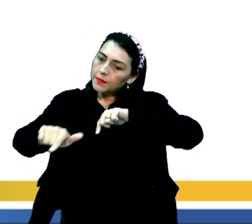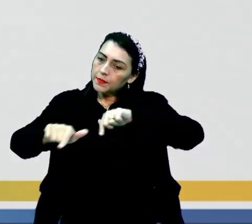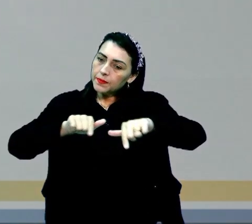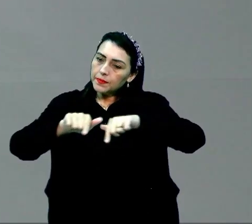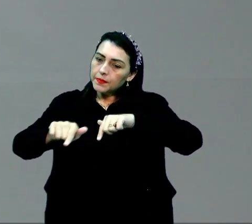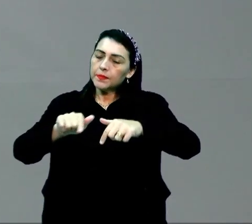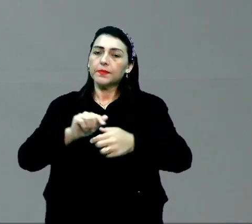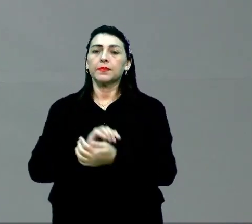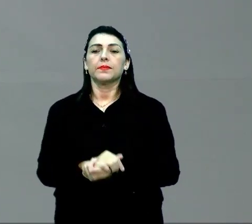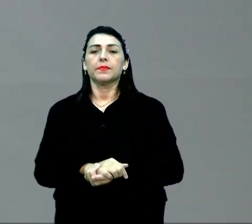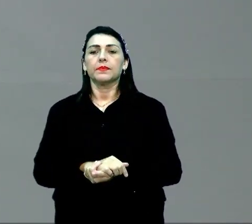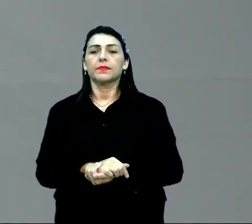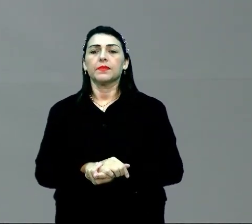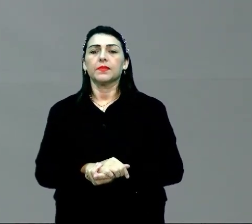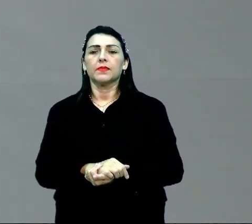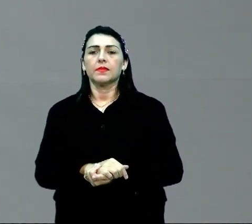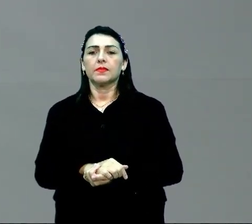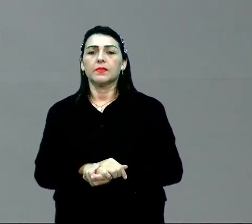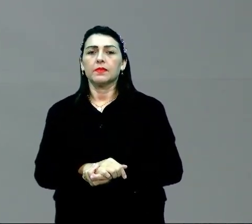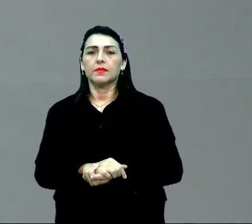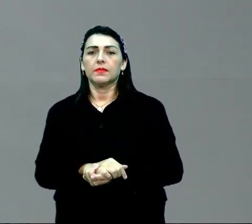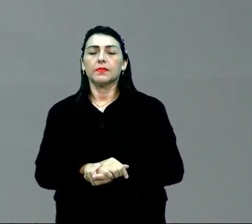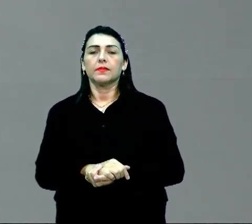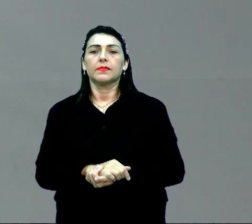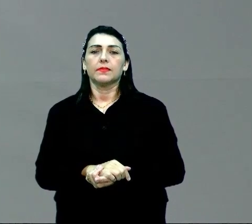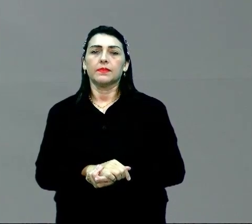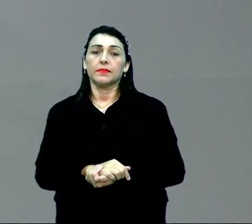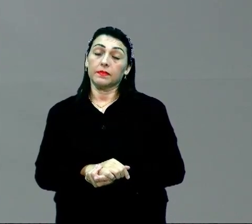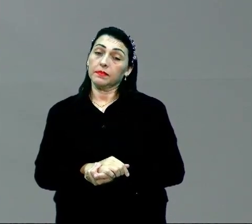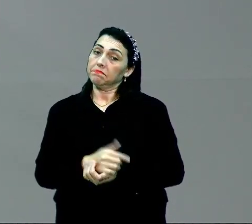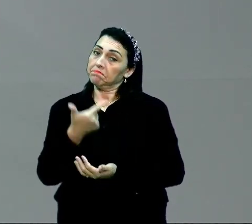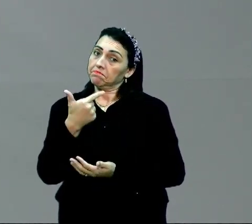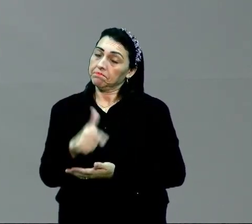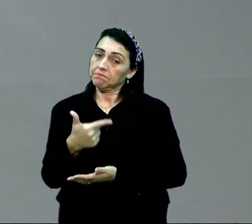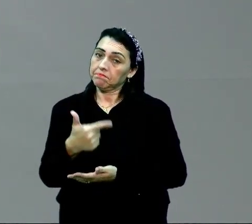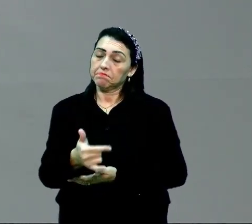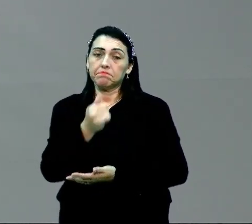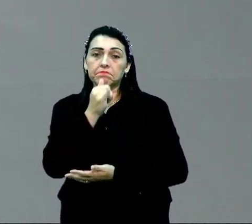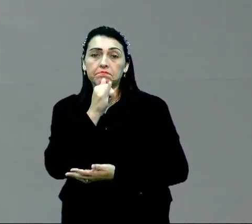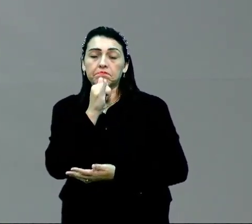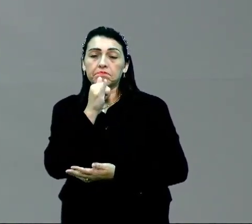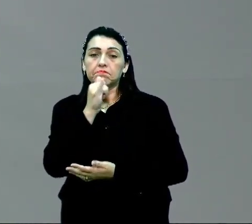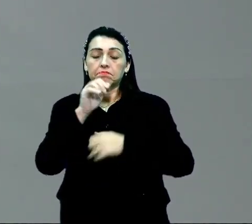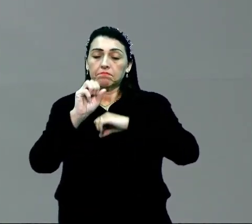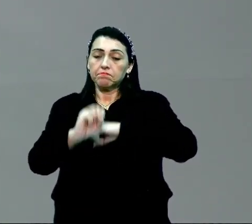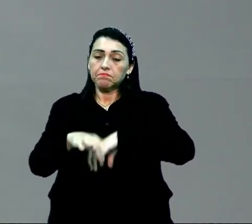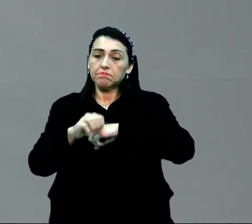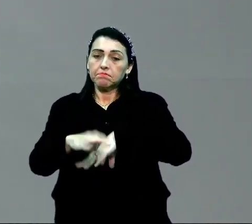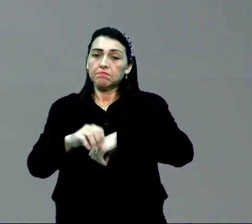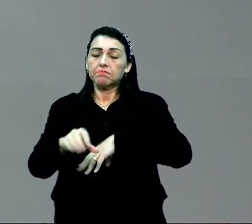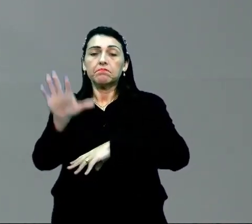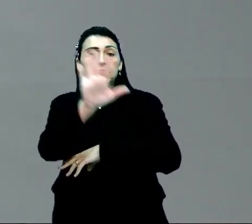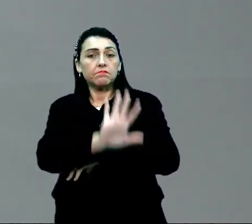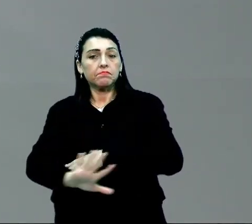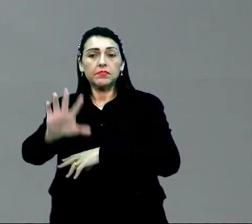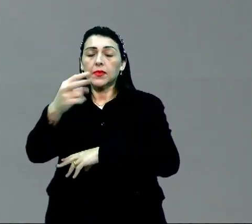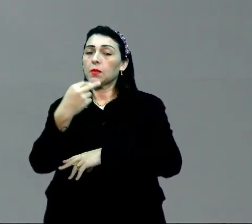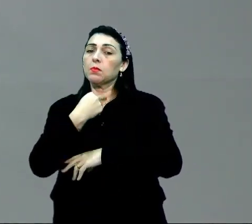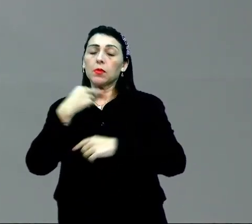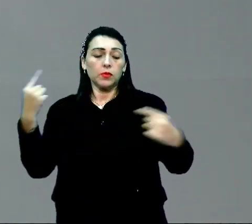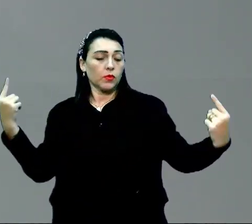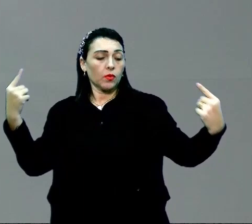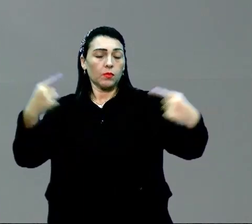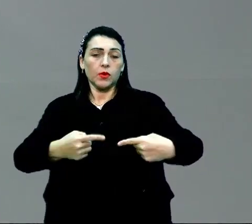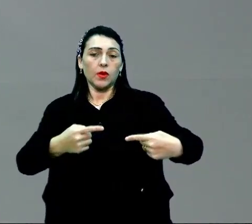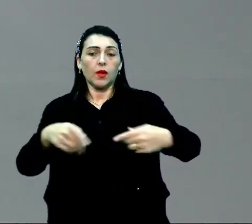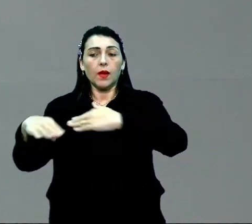especialmente no ramo laboral. Professor, o que é ramo laboral? No trabalho, né, gente? Se eu não tenho, por exemplo, uma educação plena, eu não posso competir